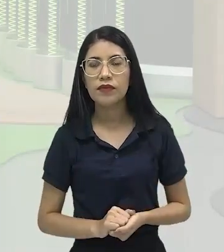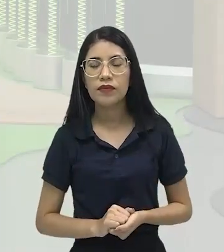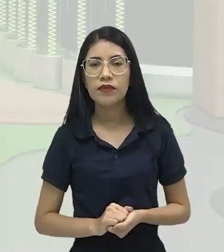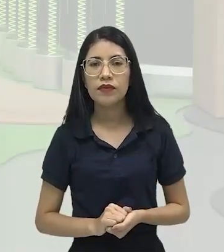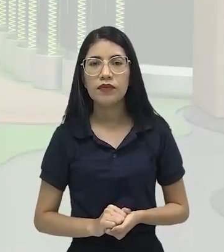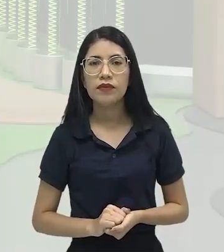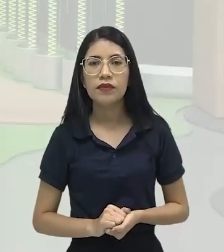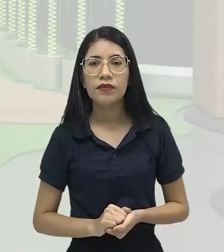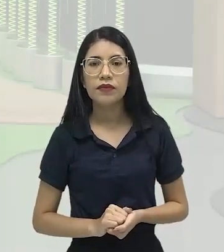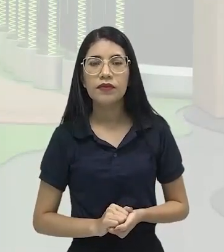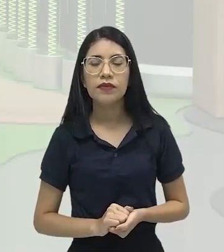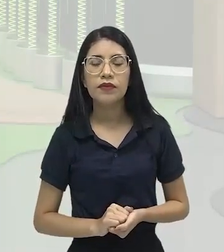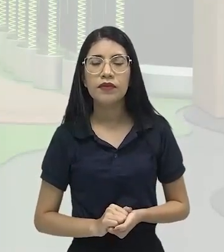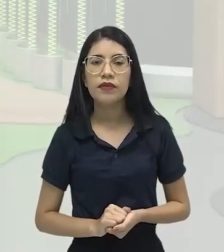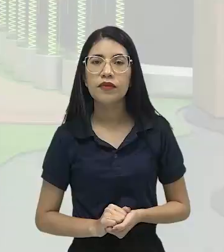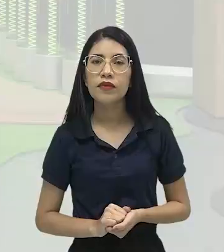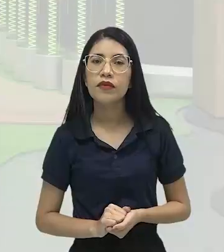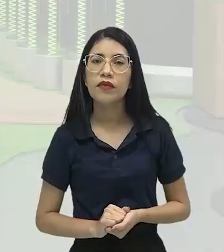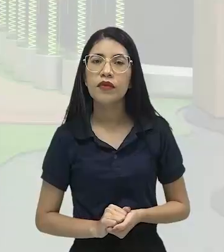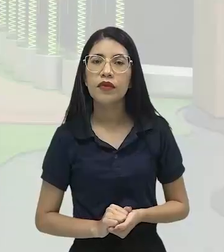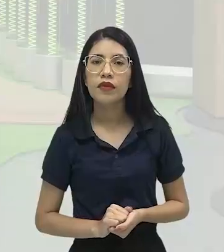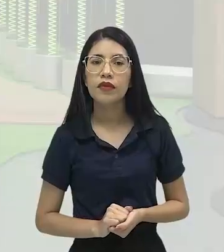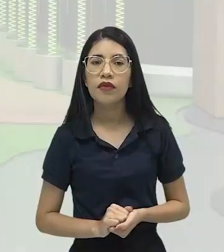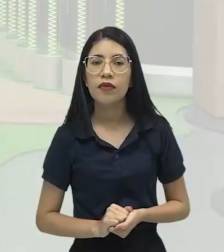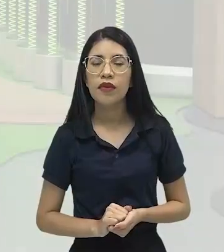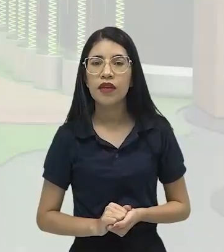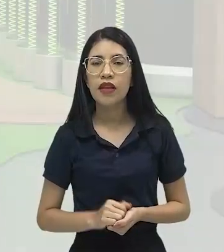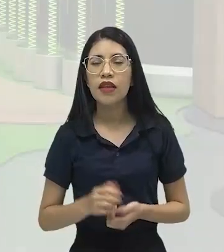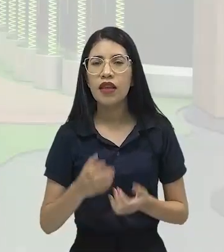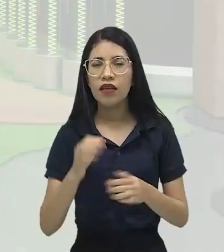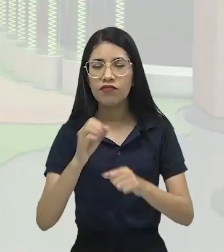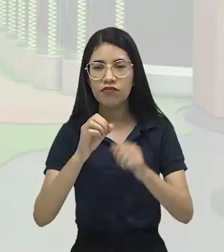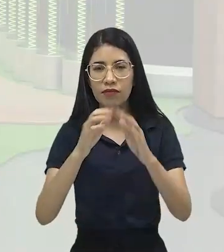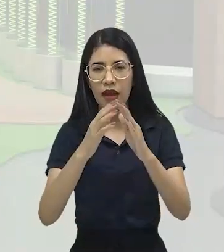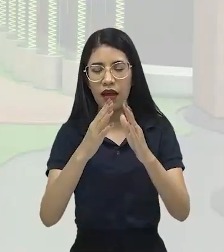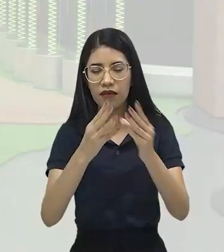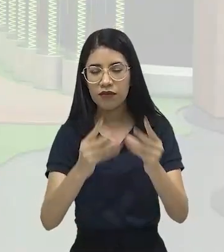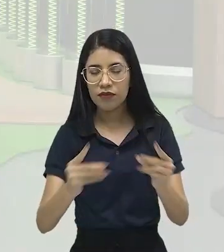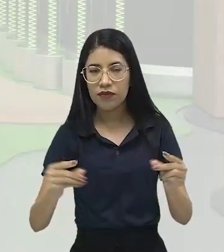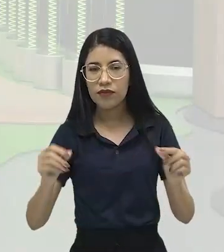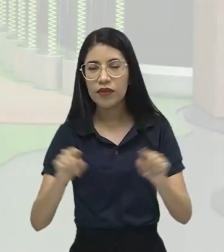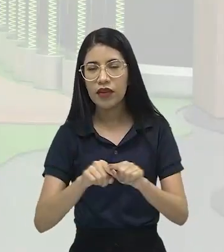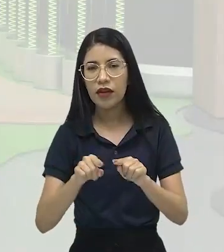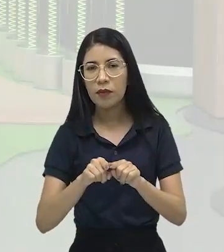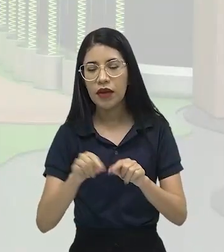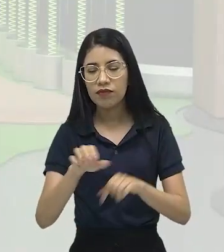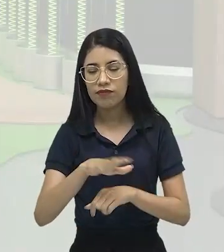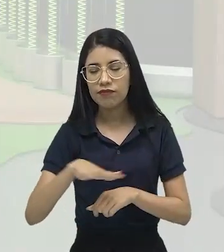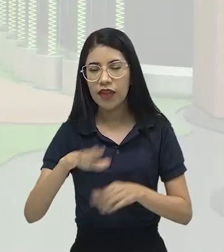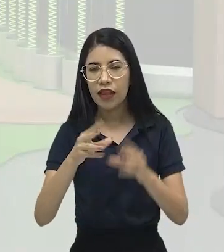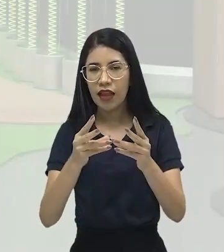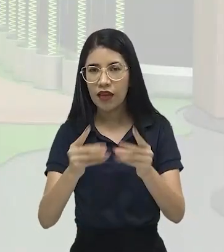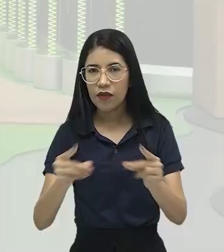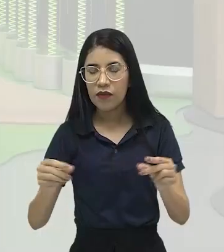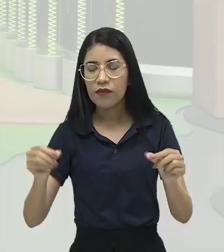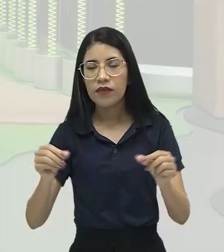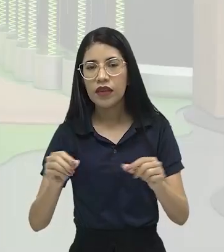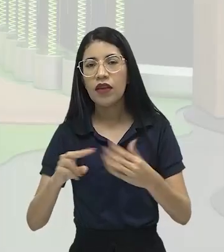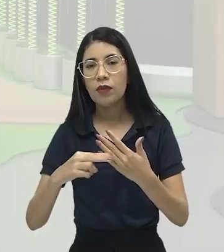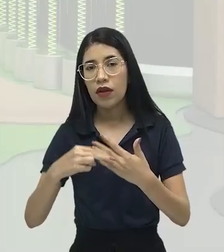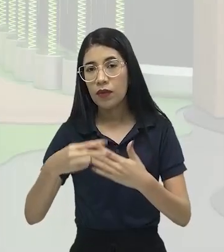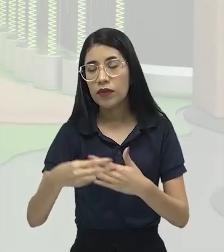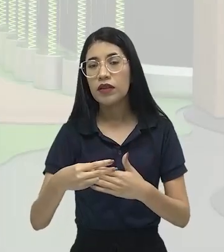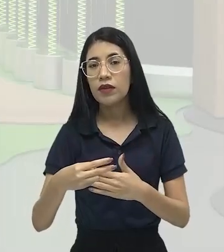queimadas para o bioma amazônico? Então, nós temos aí erosão e empobrecimento do solo. É uma consequência